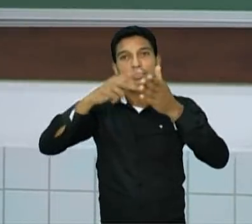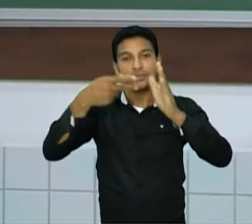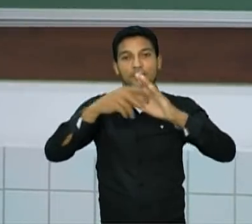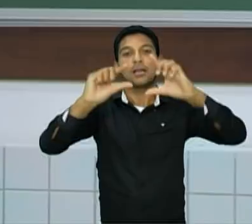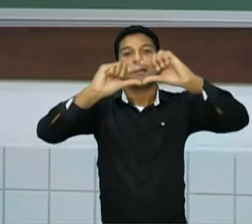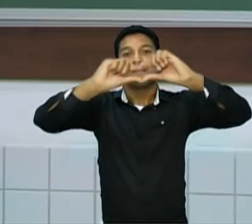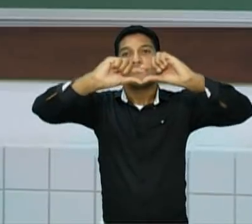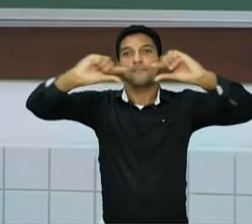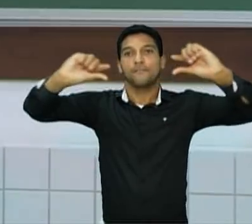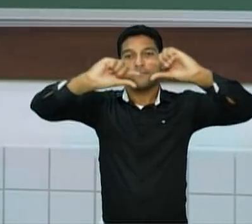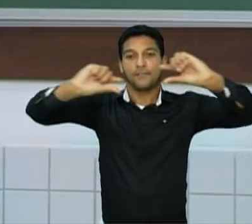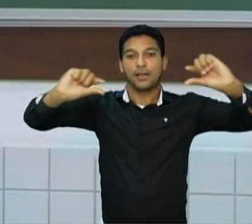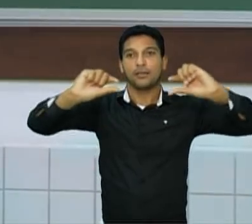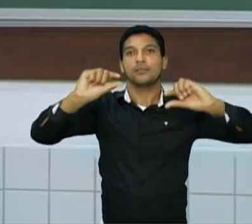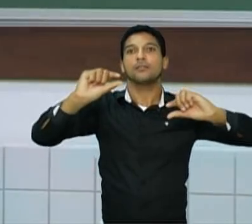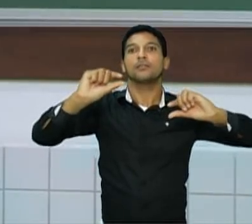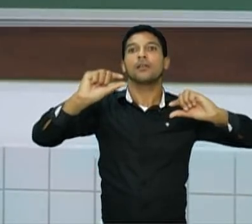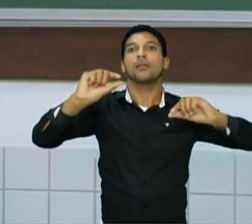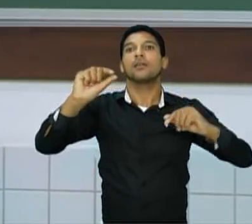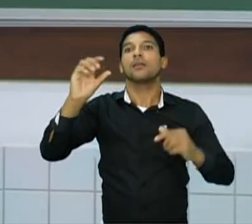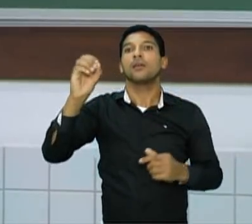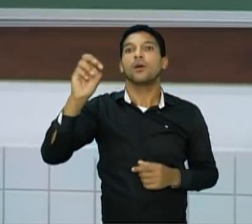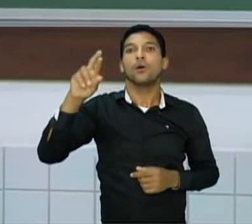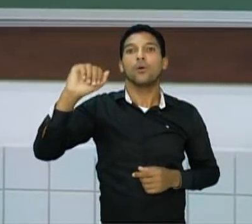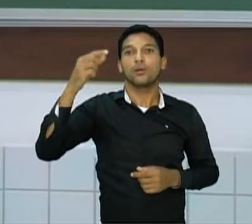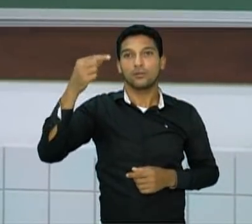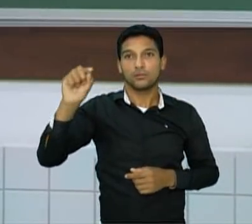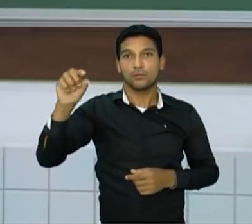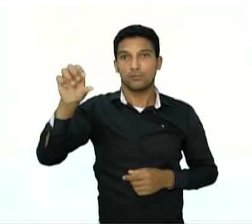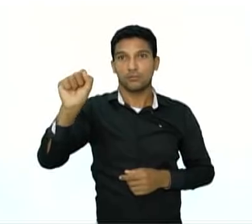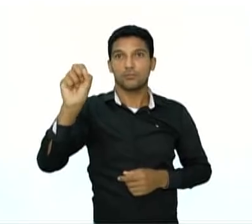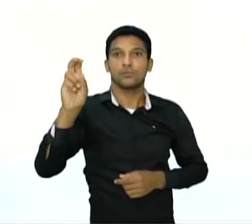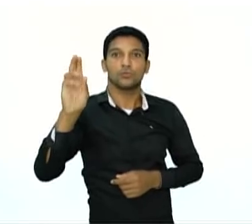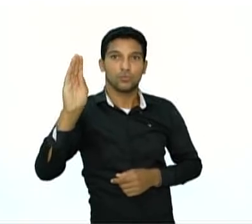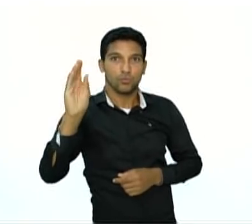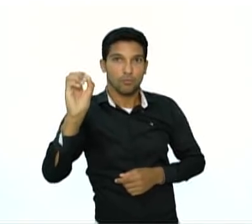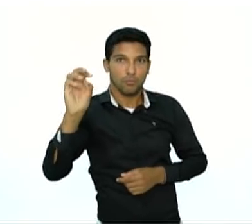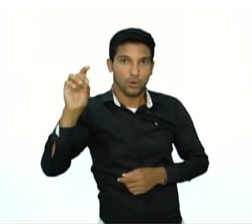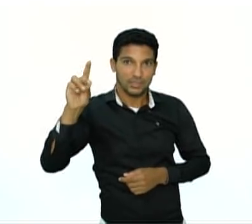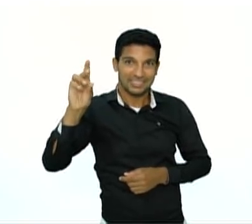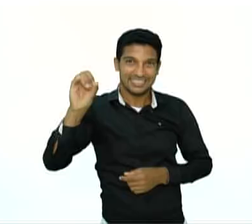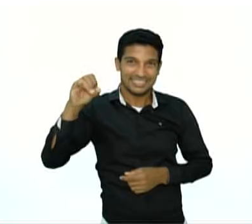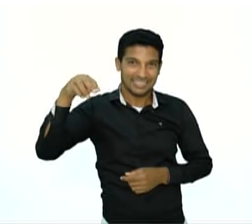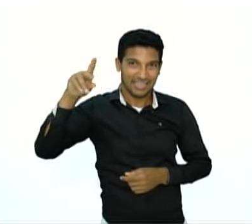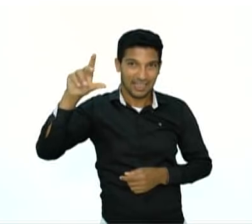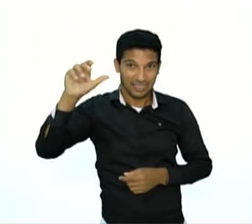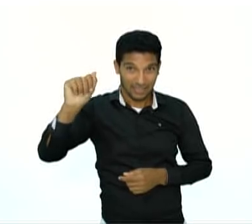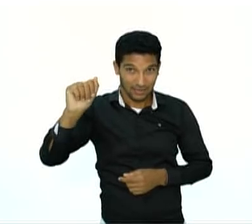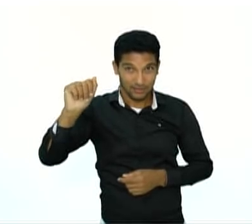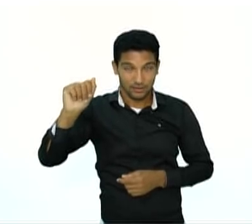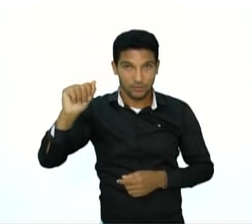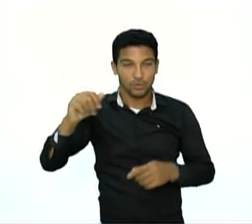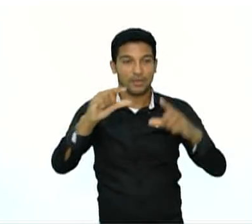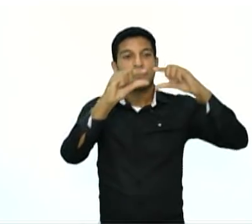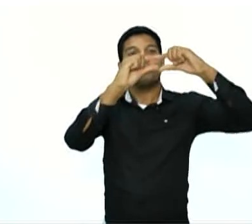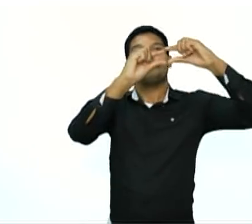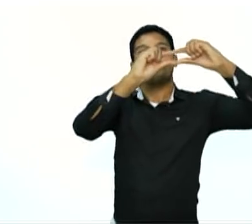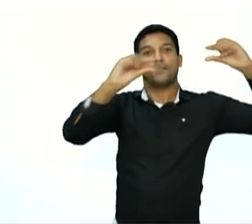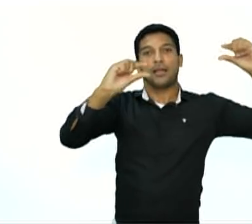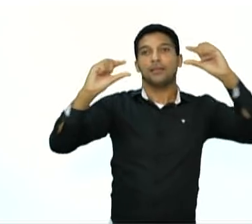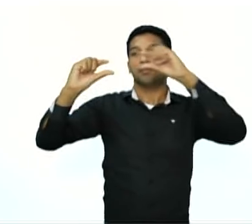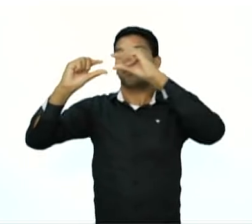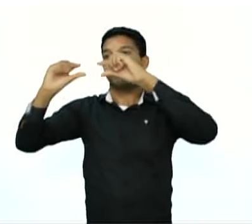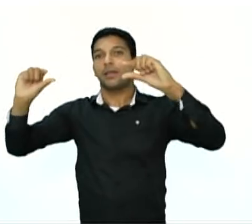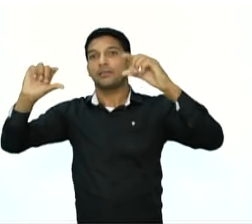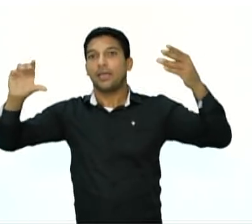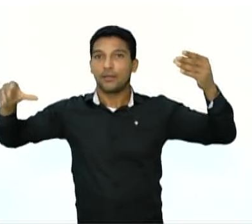sei até hoje que se eu puder substituir essa oração por essa, isso, dessa